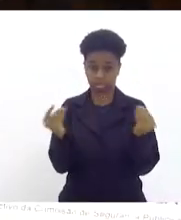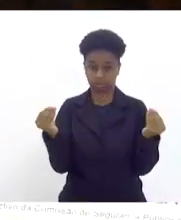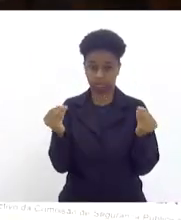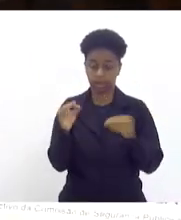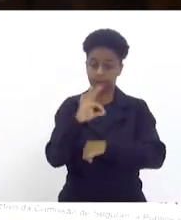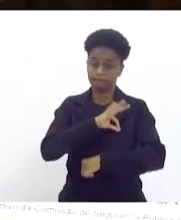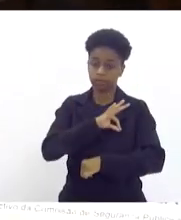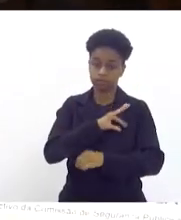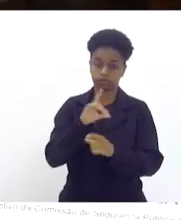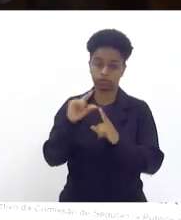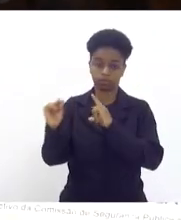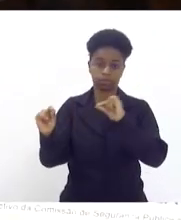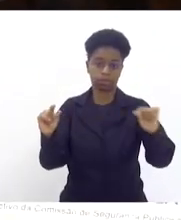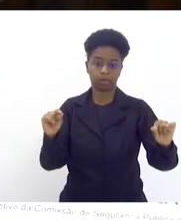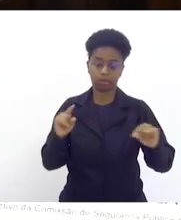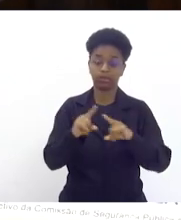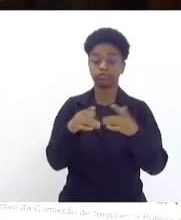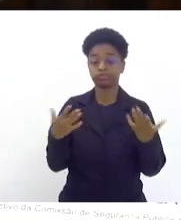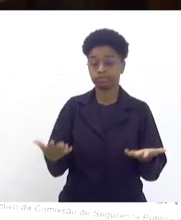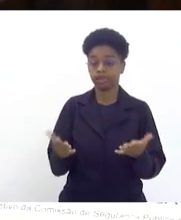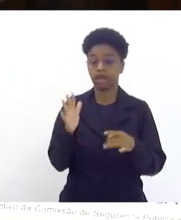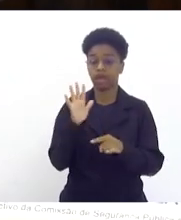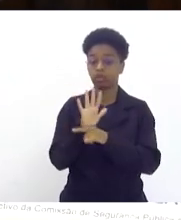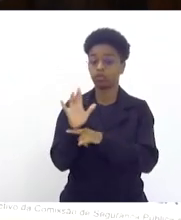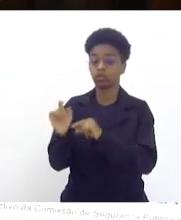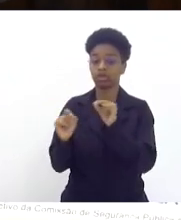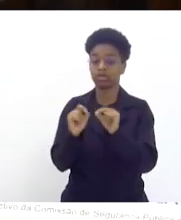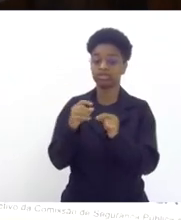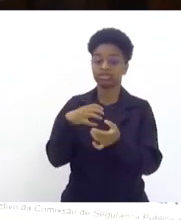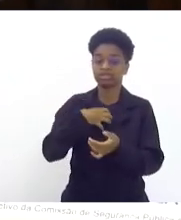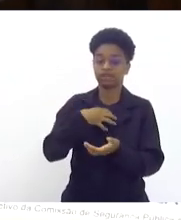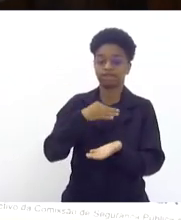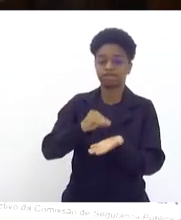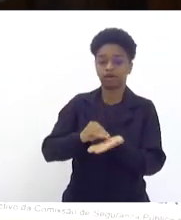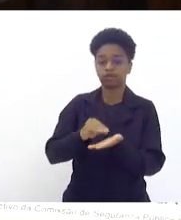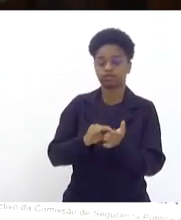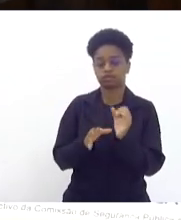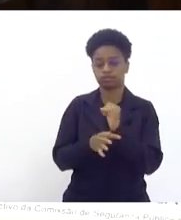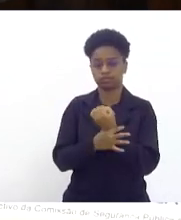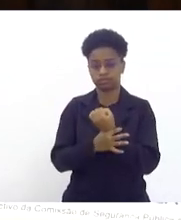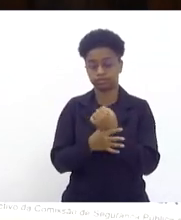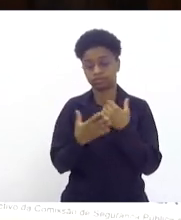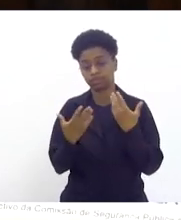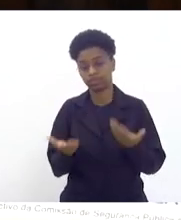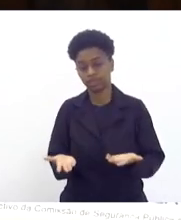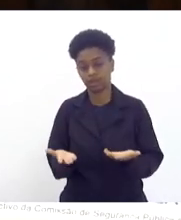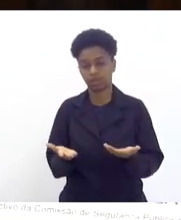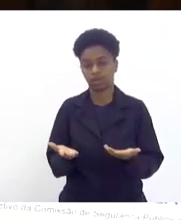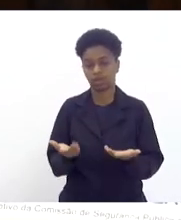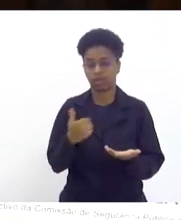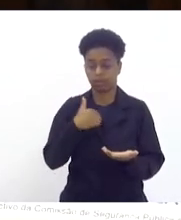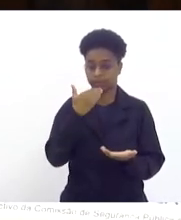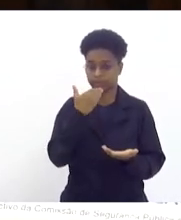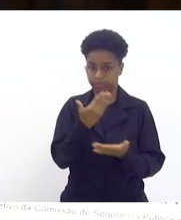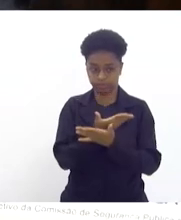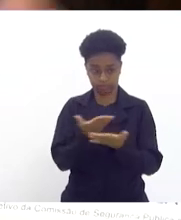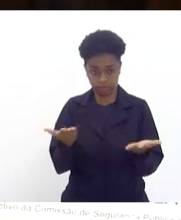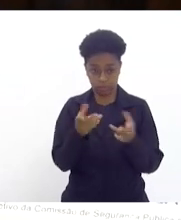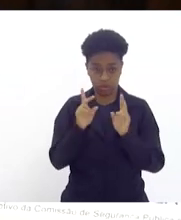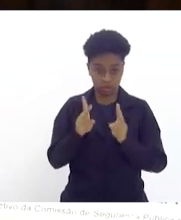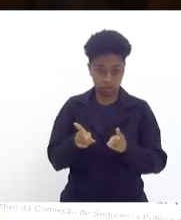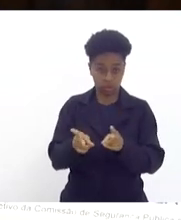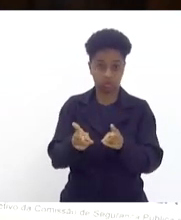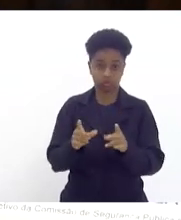policiamento sai das ruas o que corrobora com a sensação de insegurança então fica aqui o meu apelo para que os senhores